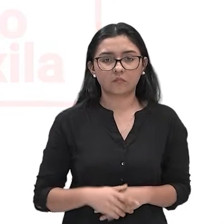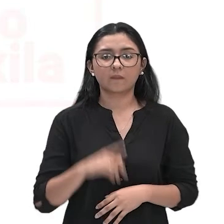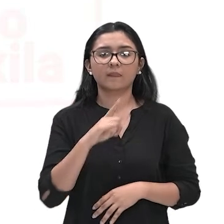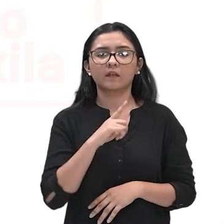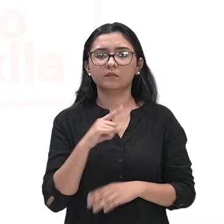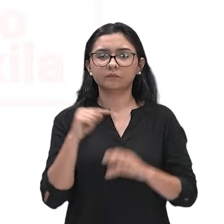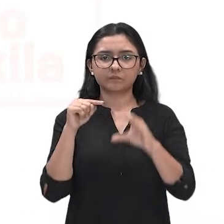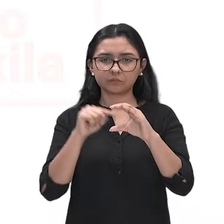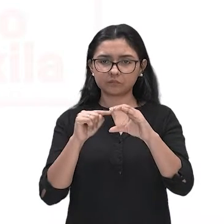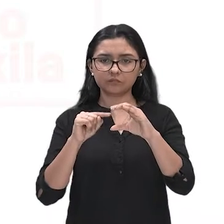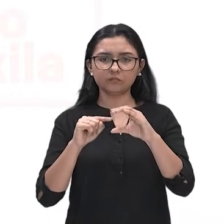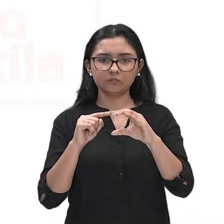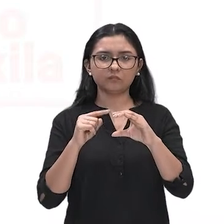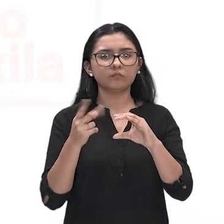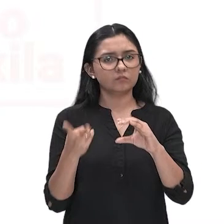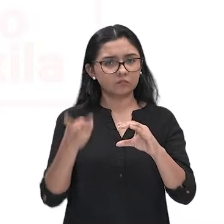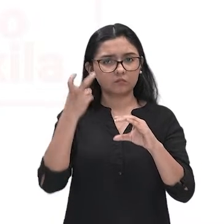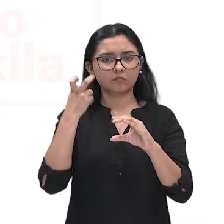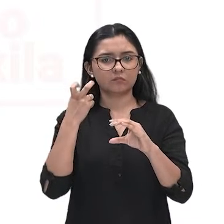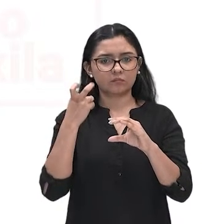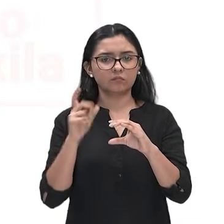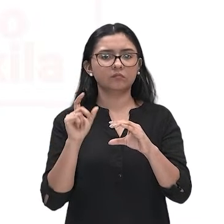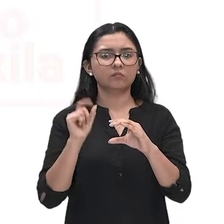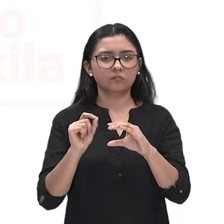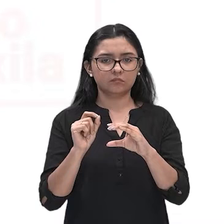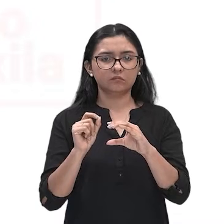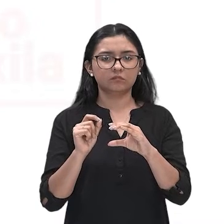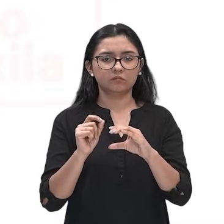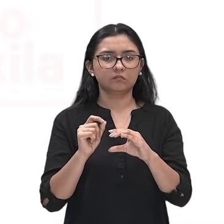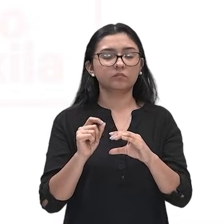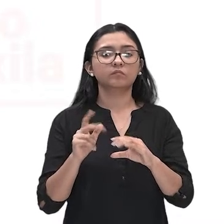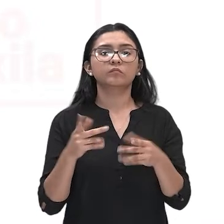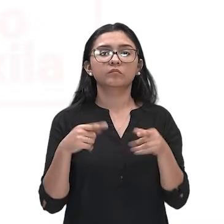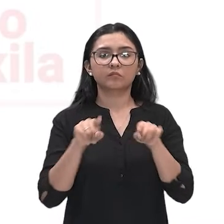carbono é observado no centro do aminoácido e liga-se ao